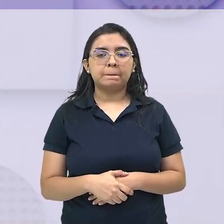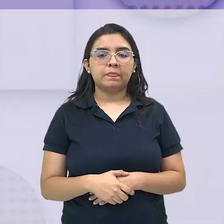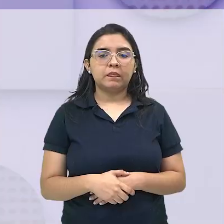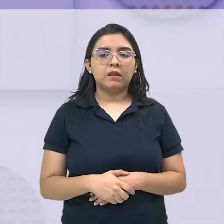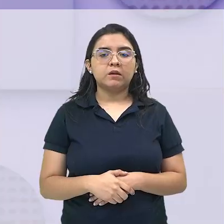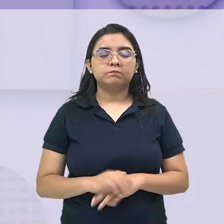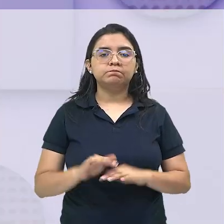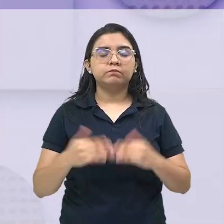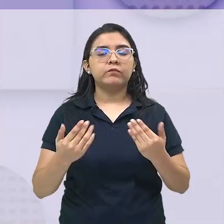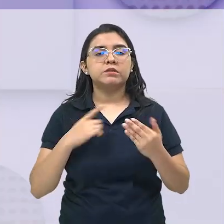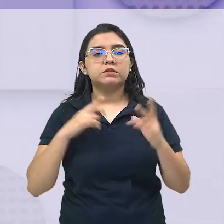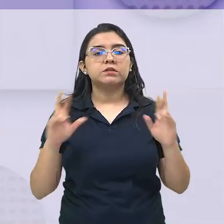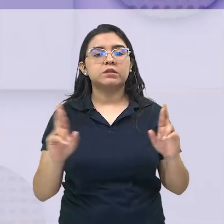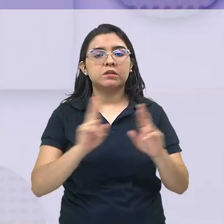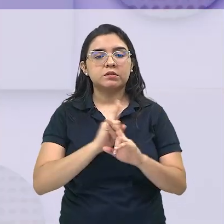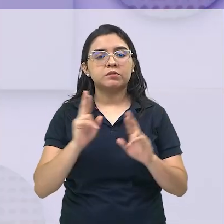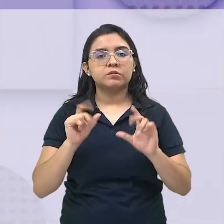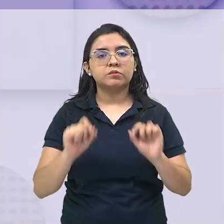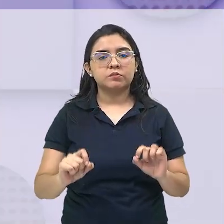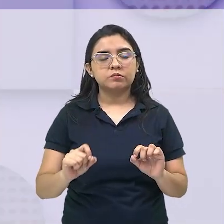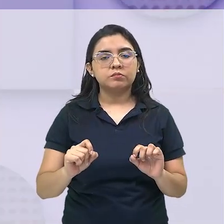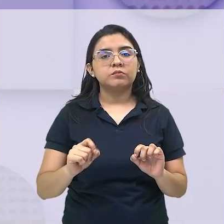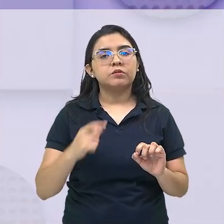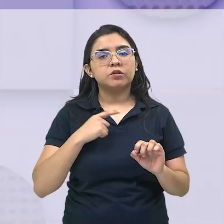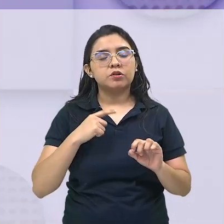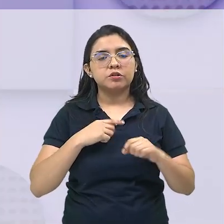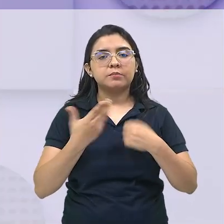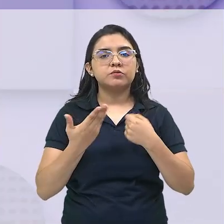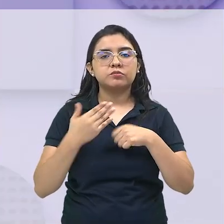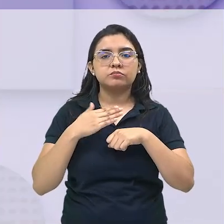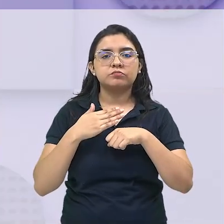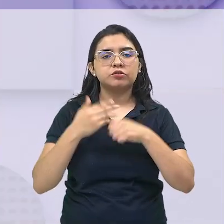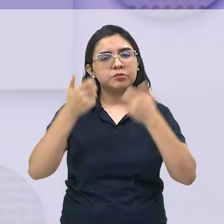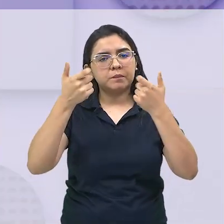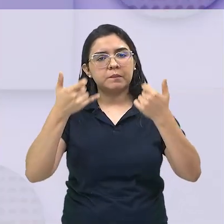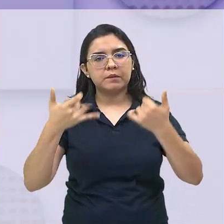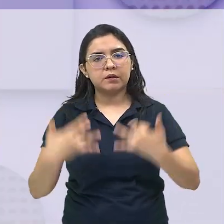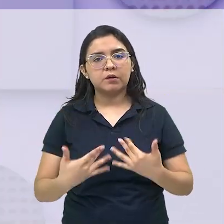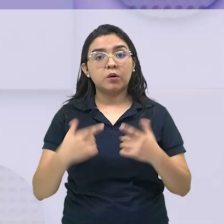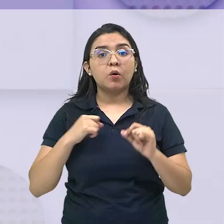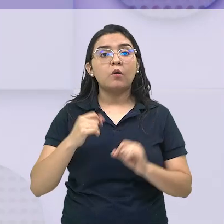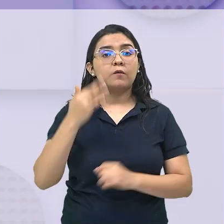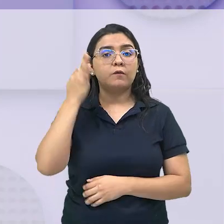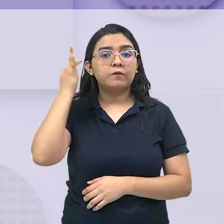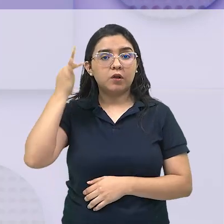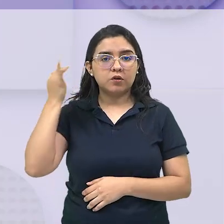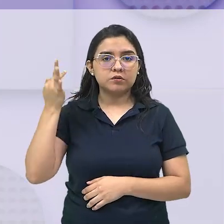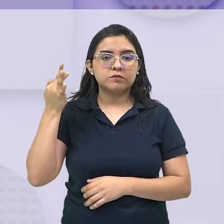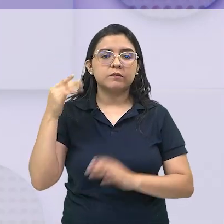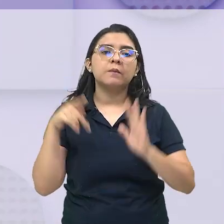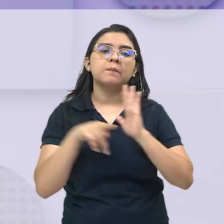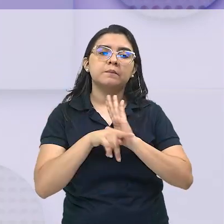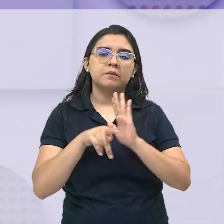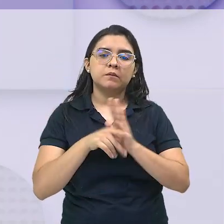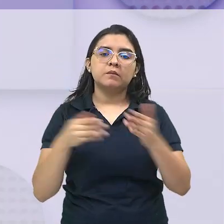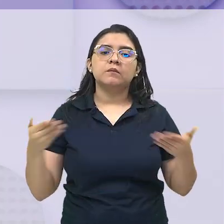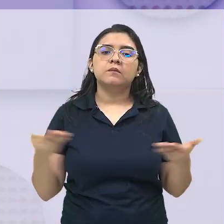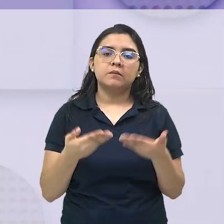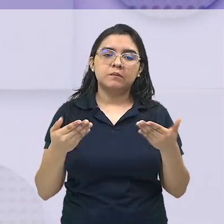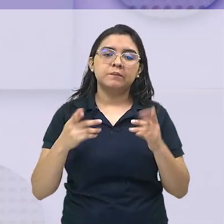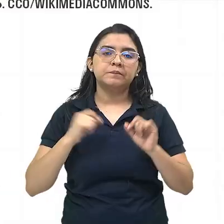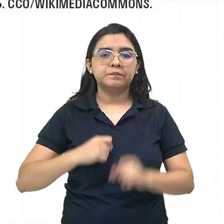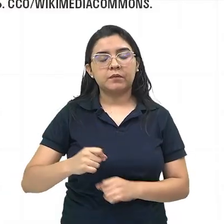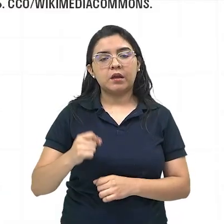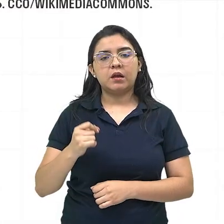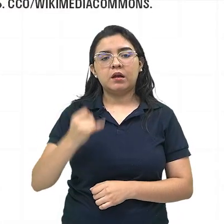fazer uma relação disso que nós estamos comentando com um grande filósofo da modernidade chamado